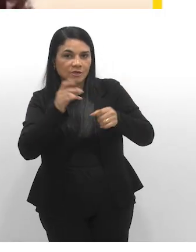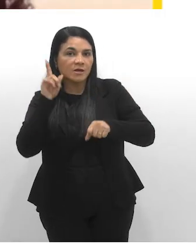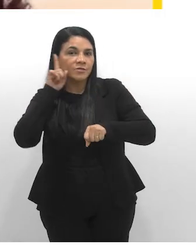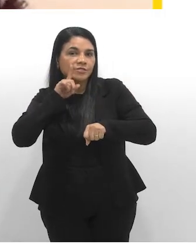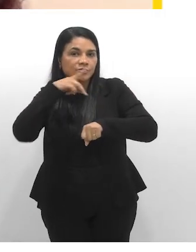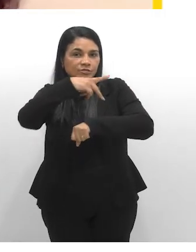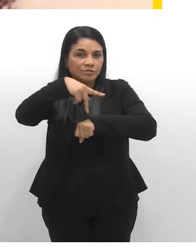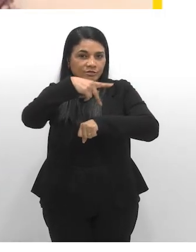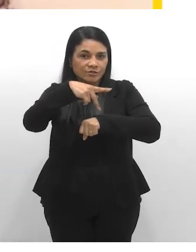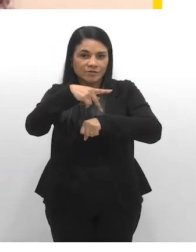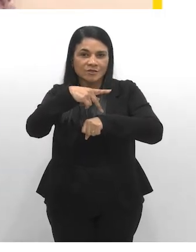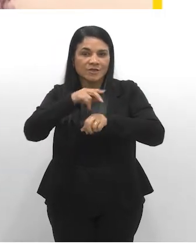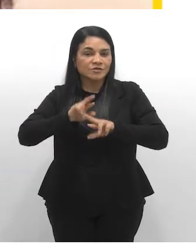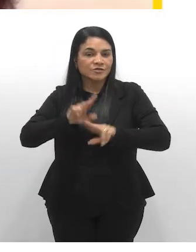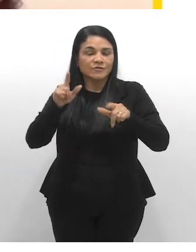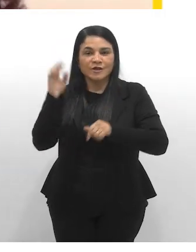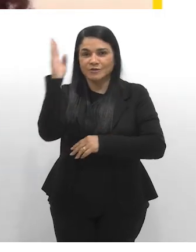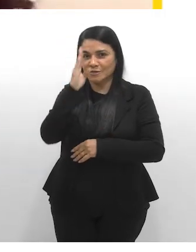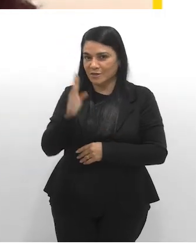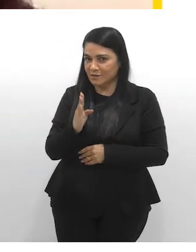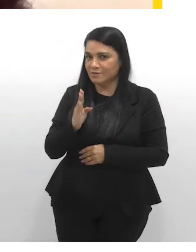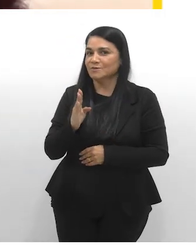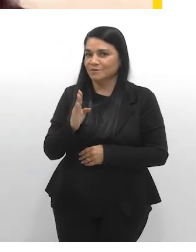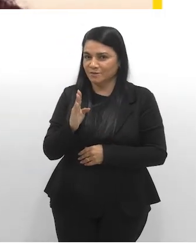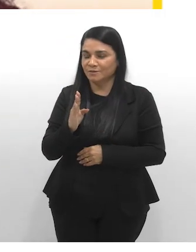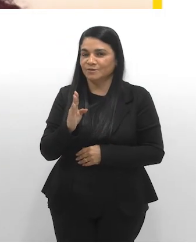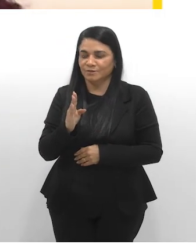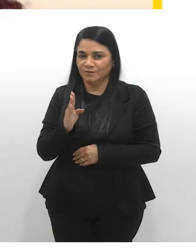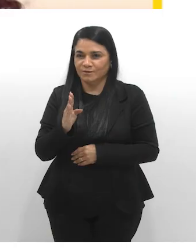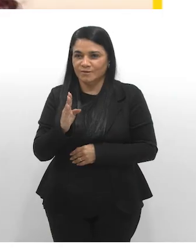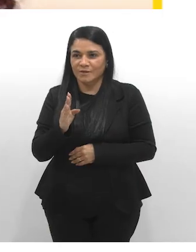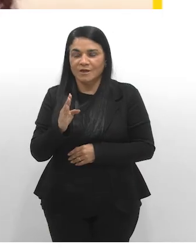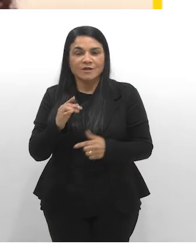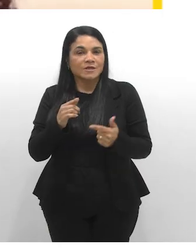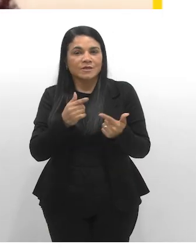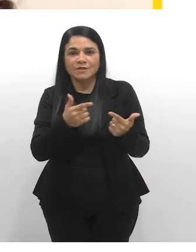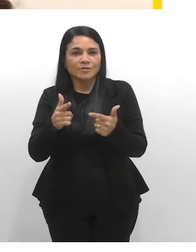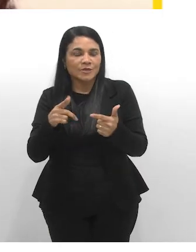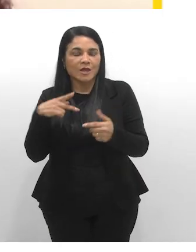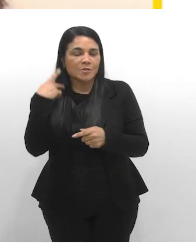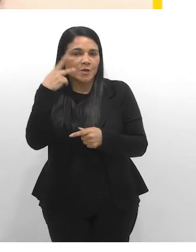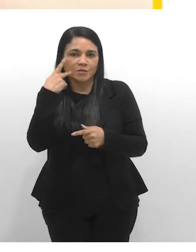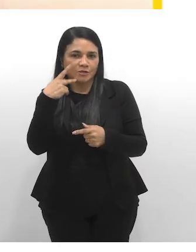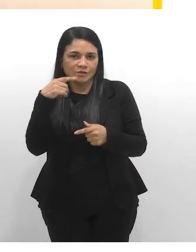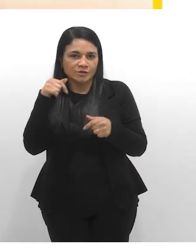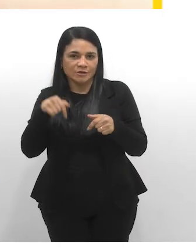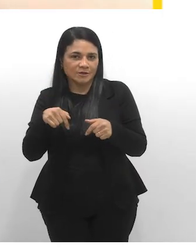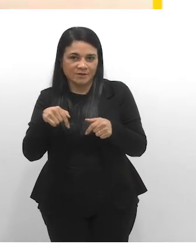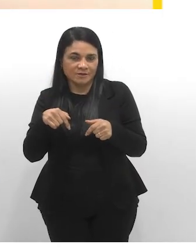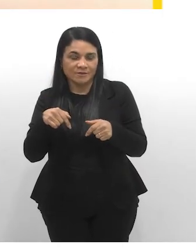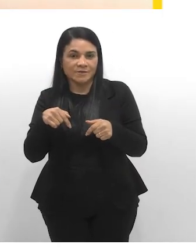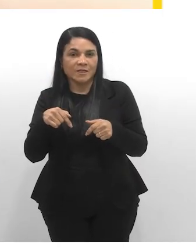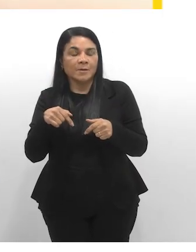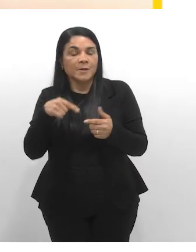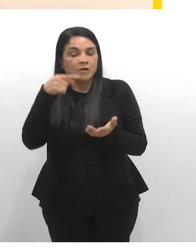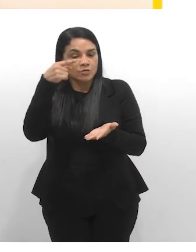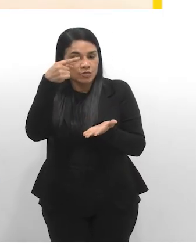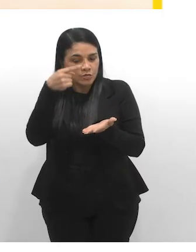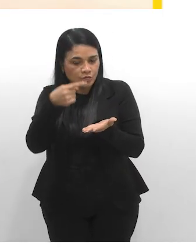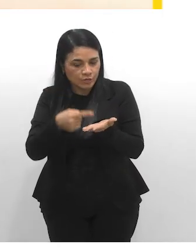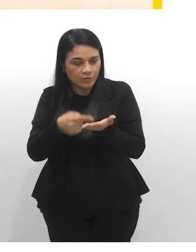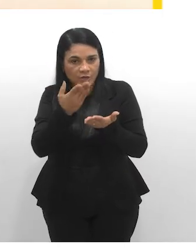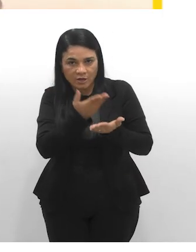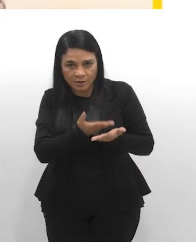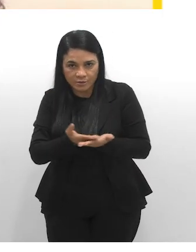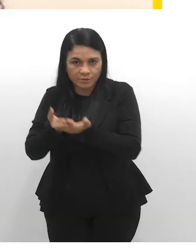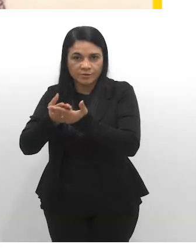não diretamente pela justiça brasileira, né? Então, não há essa política aqui, mas parte do compromisso